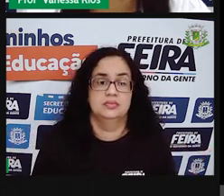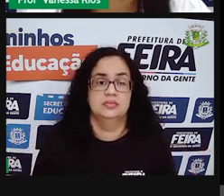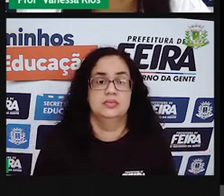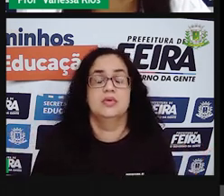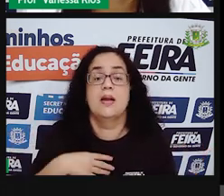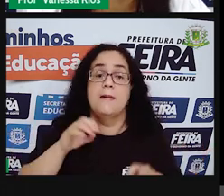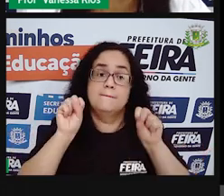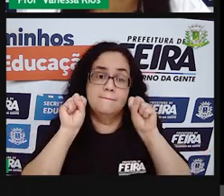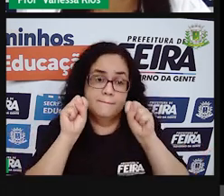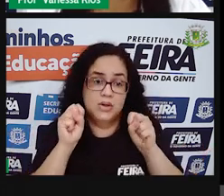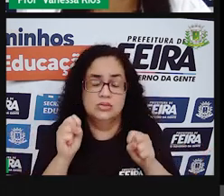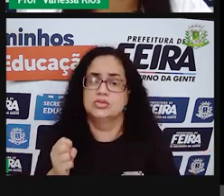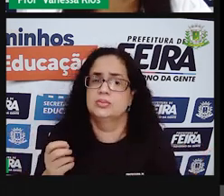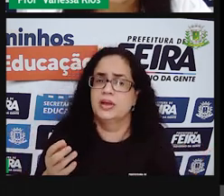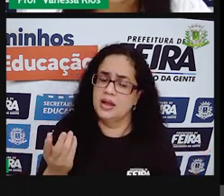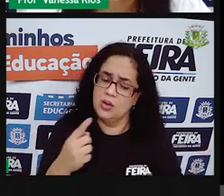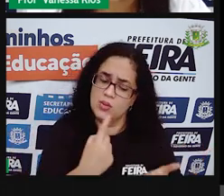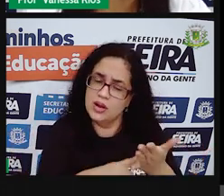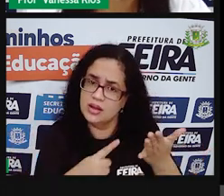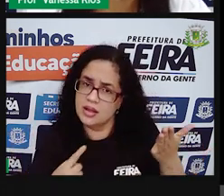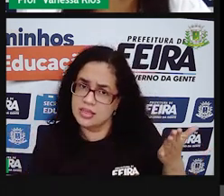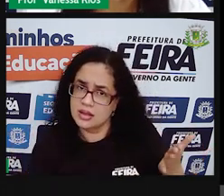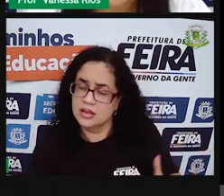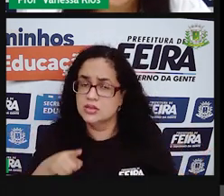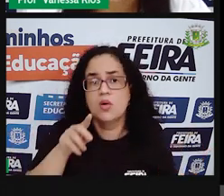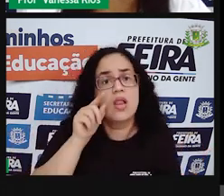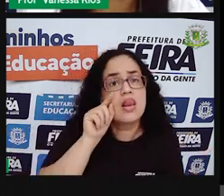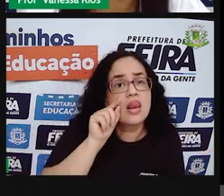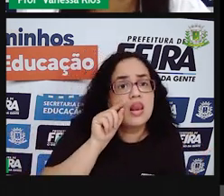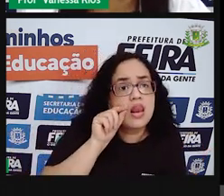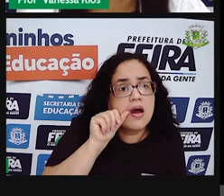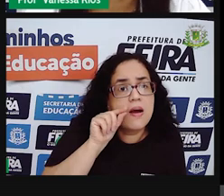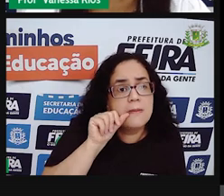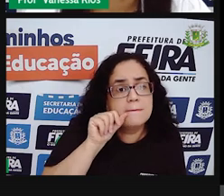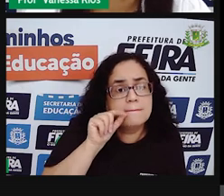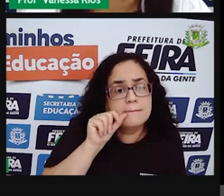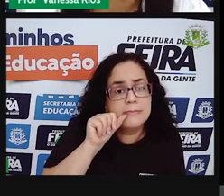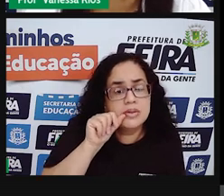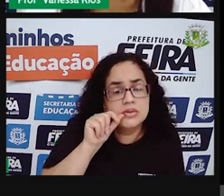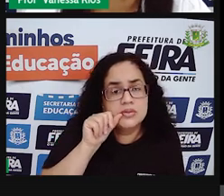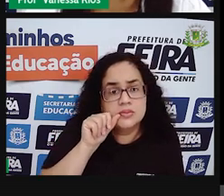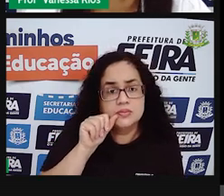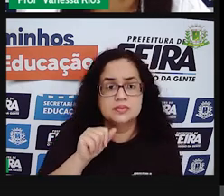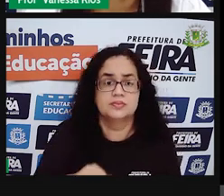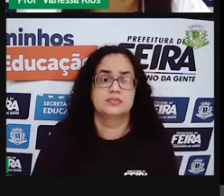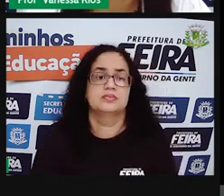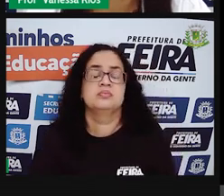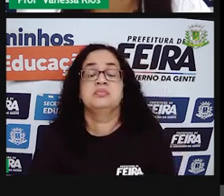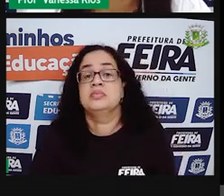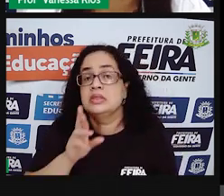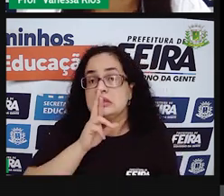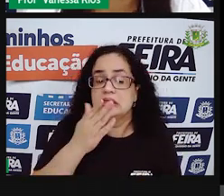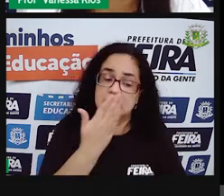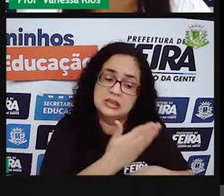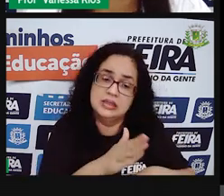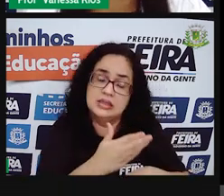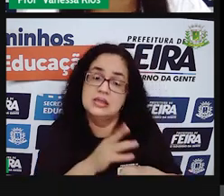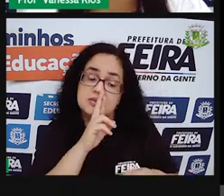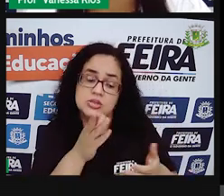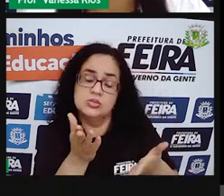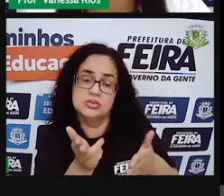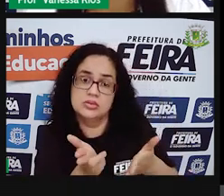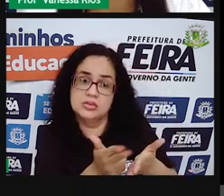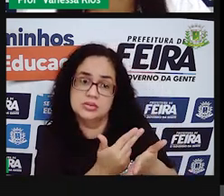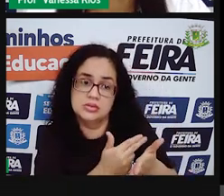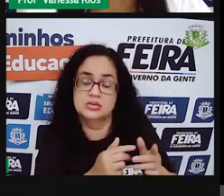vocês podem até pegar aí o caderno de vocês, o lápis, fazendo esses mesmos, reproduzirem esses mesmos desenhos, essas